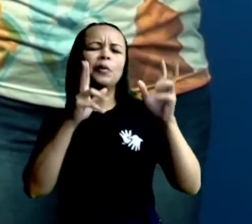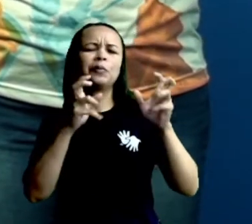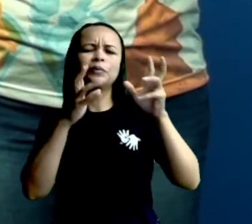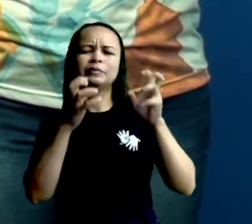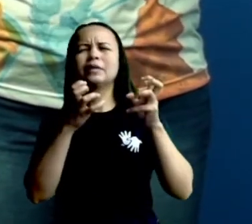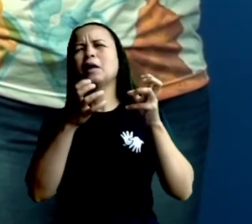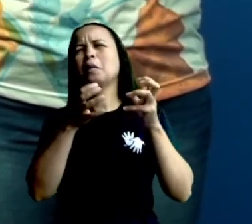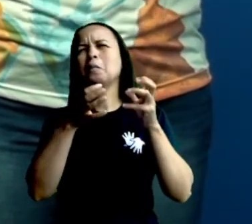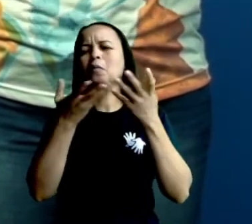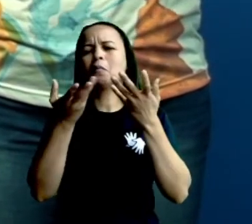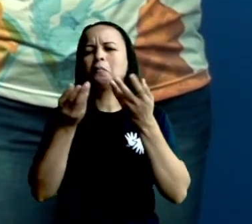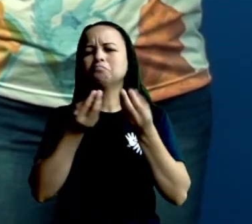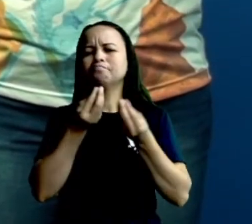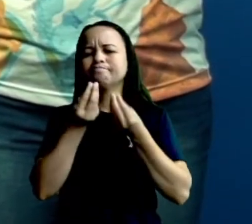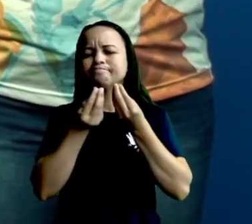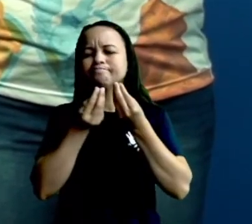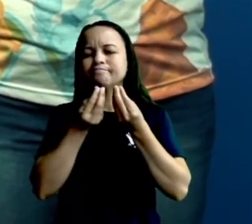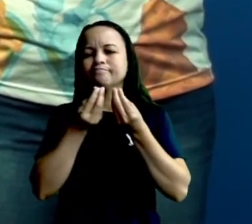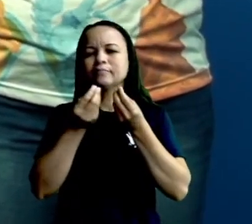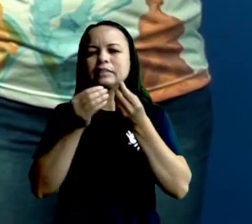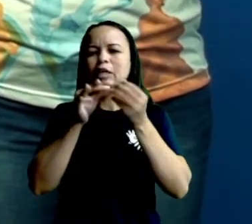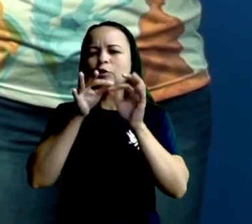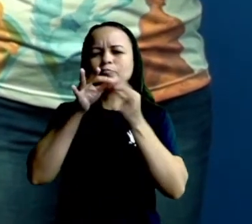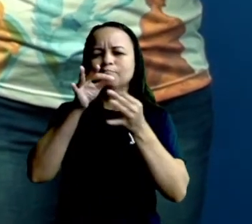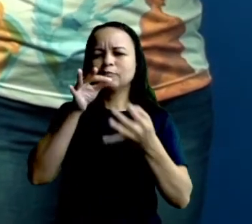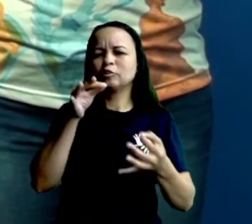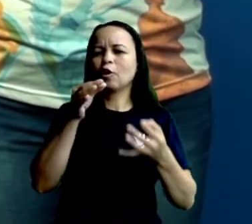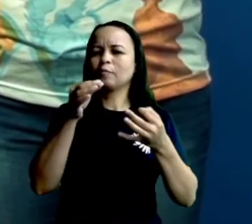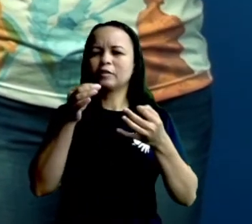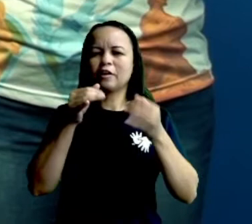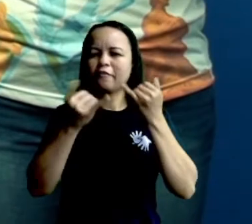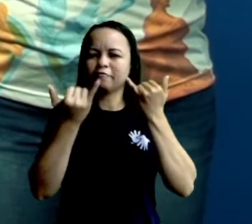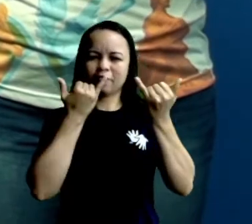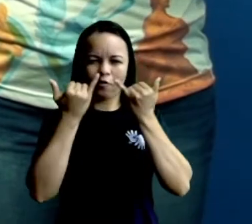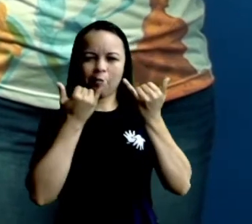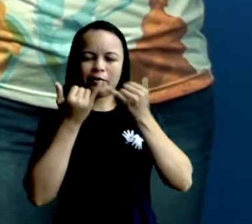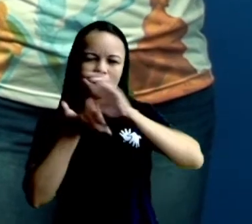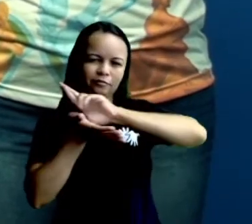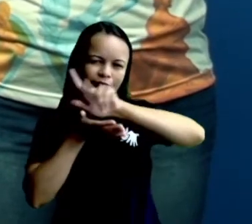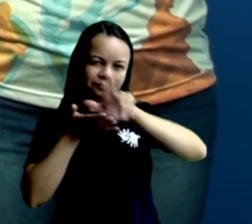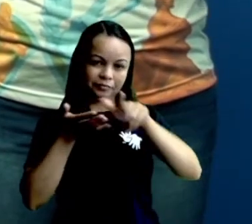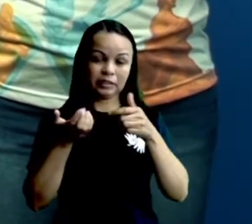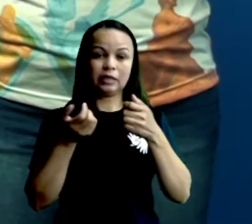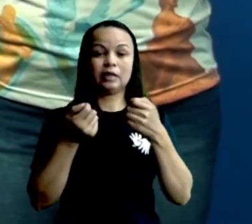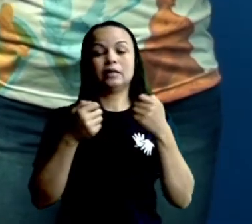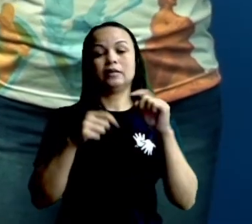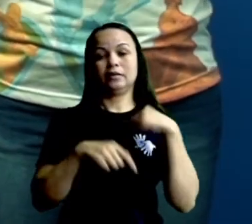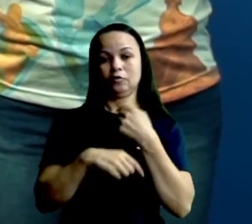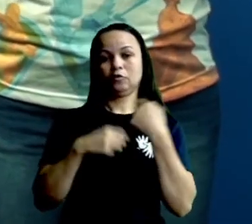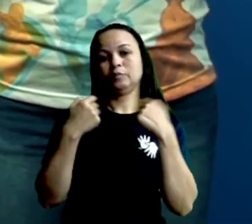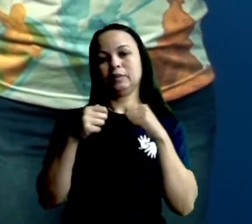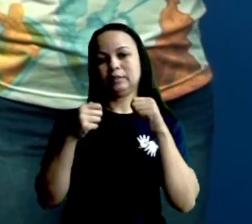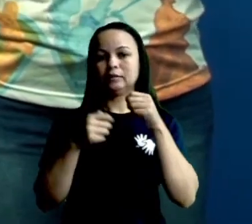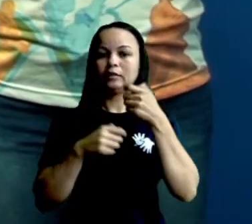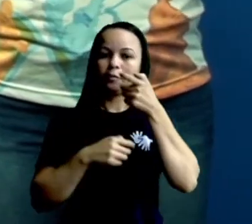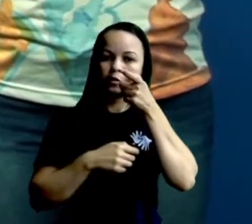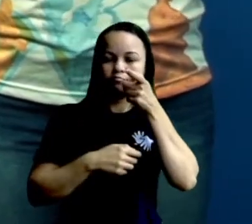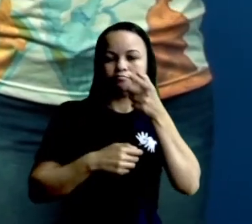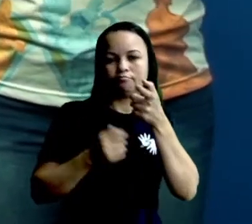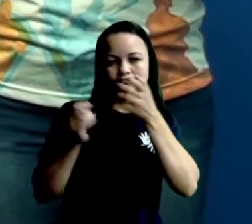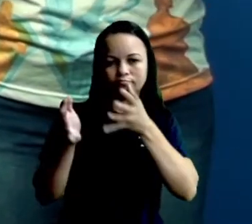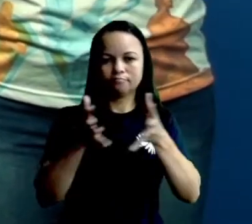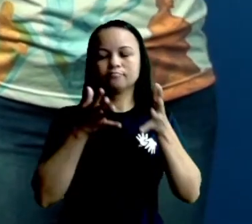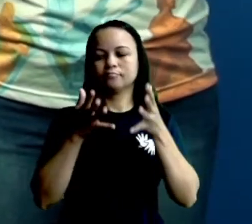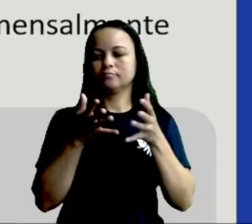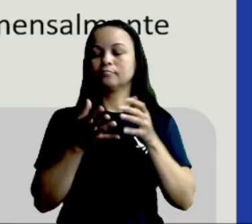bem, um pouquinho cheio de informações e que a gente precisa estar aí bem atento, beleza? Então vem comigo,